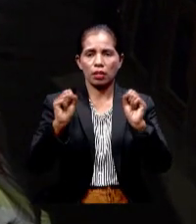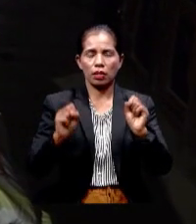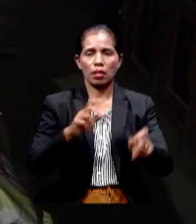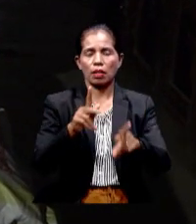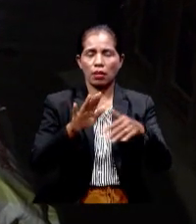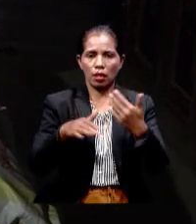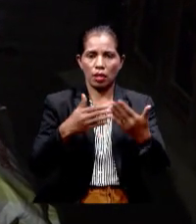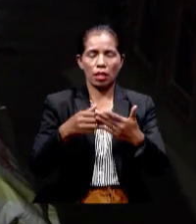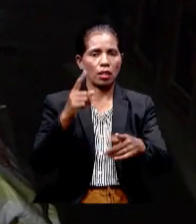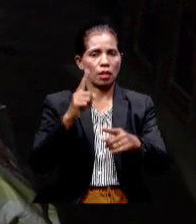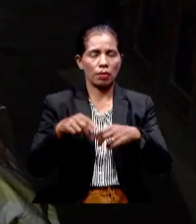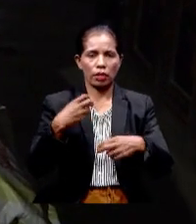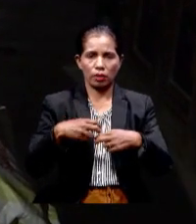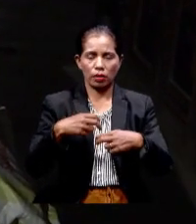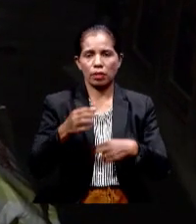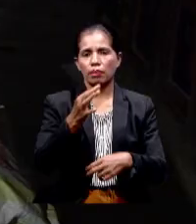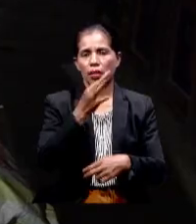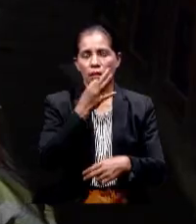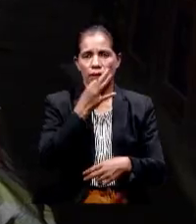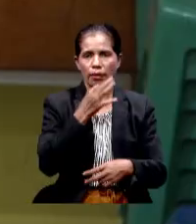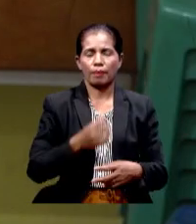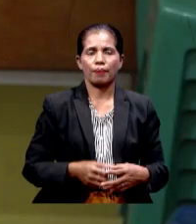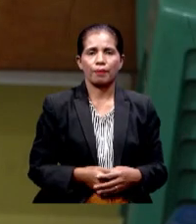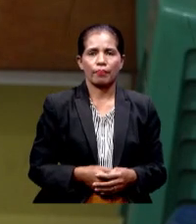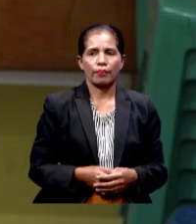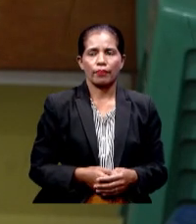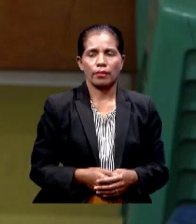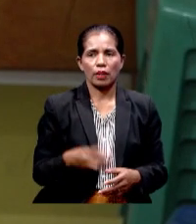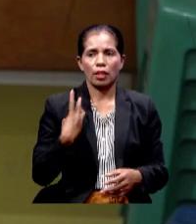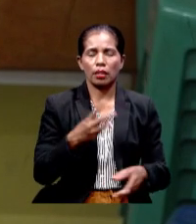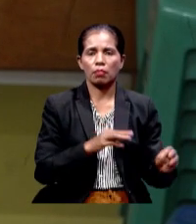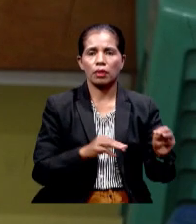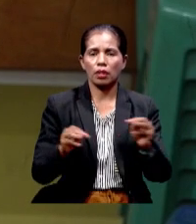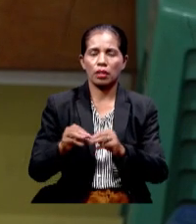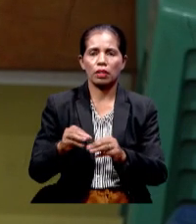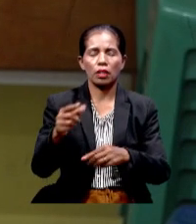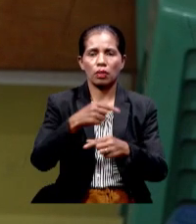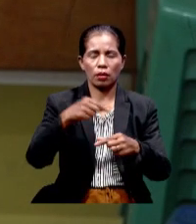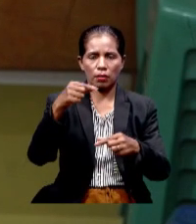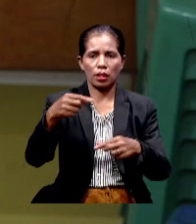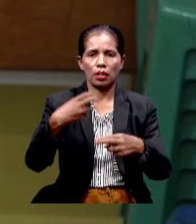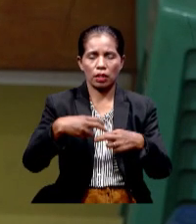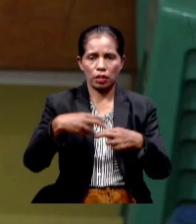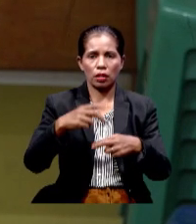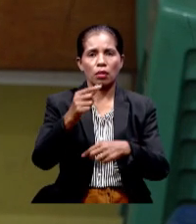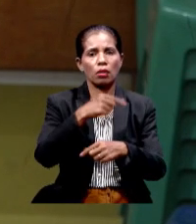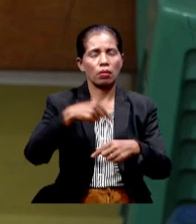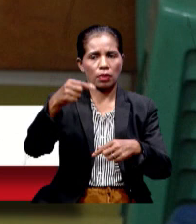povo la bela sucesso para a Ihan. Esta mudança global, a crise global, também tem